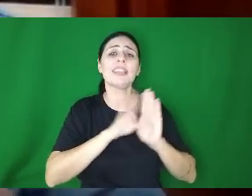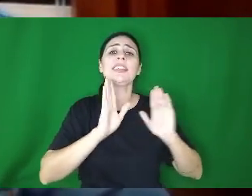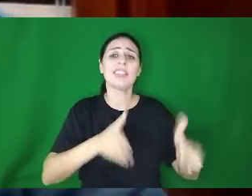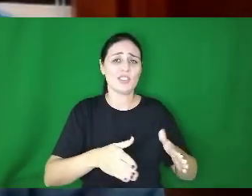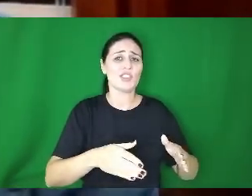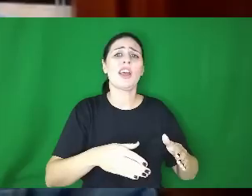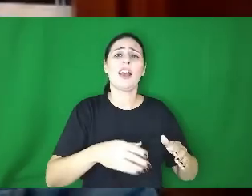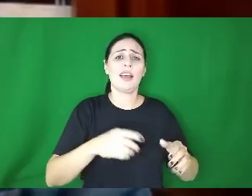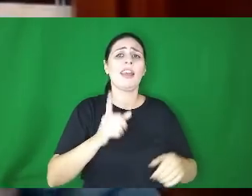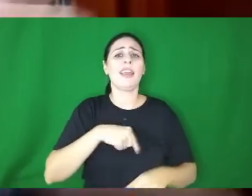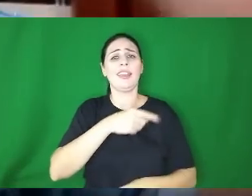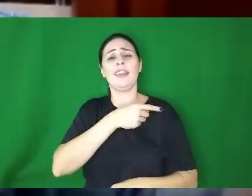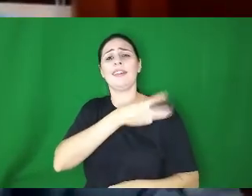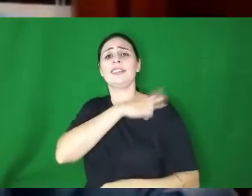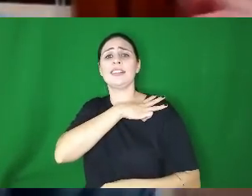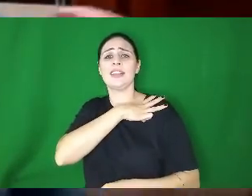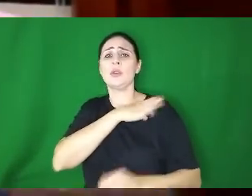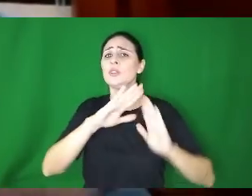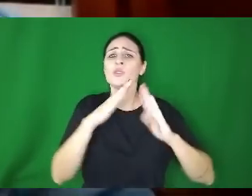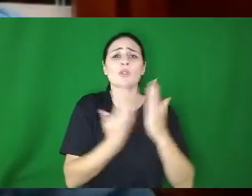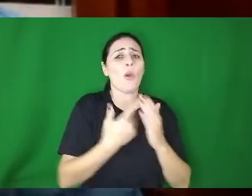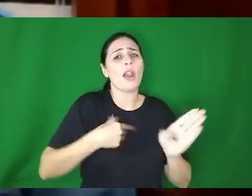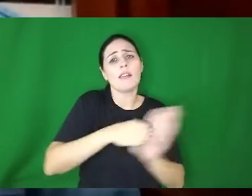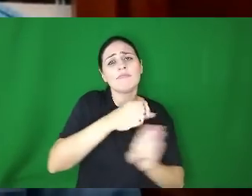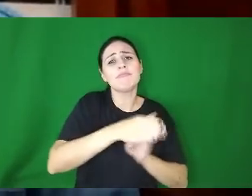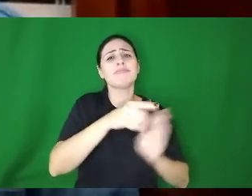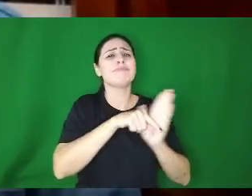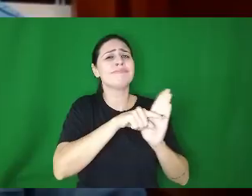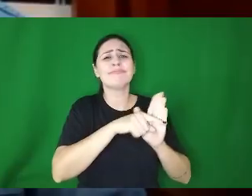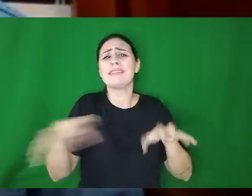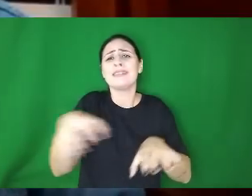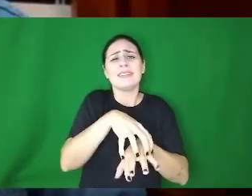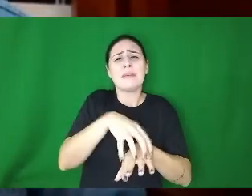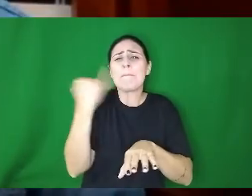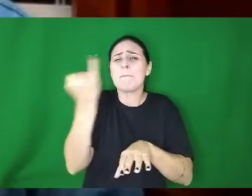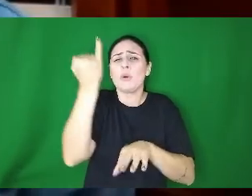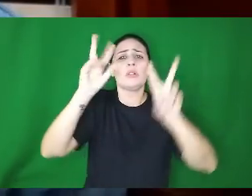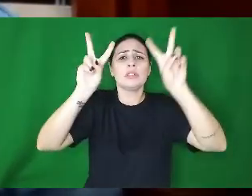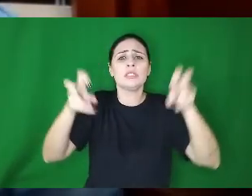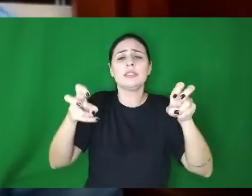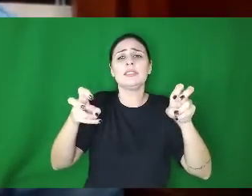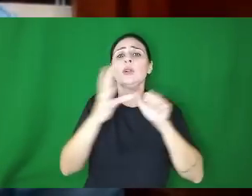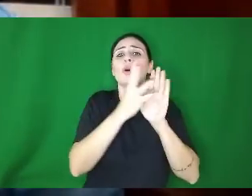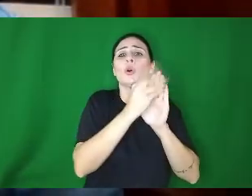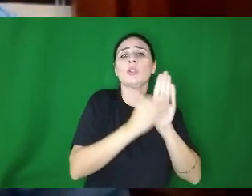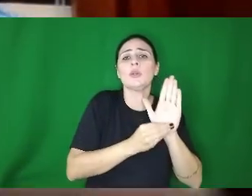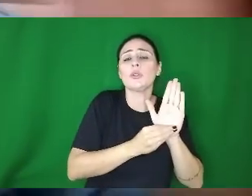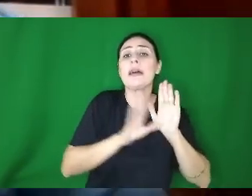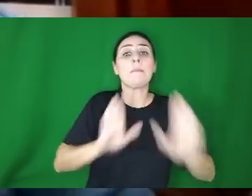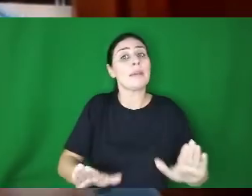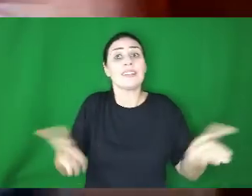não, isso é importante, porque, tá, ninguém discute, não é uma questão, não é o momento de discutir se